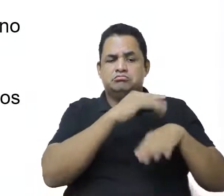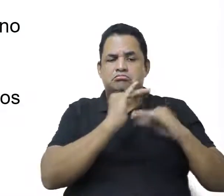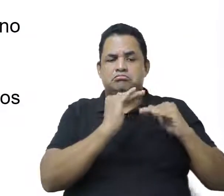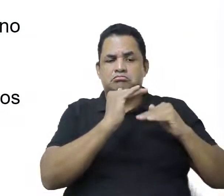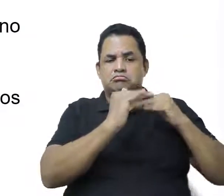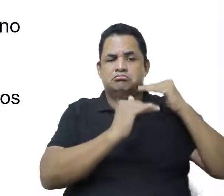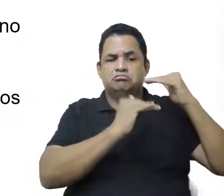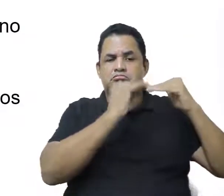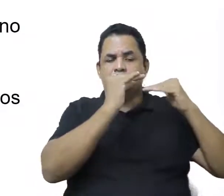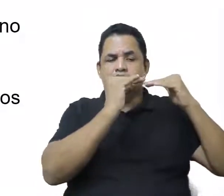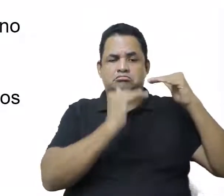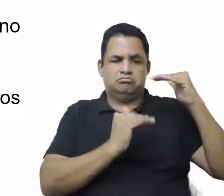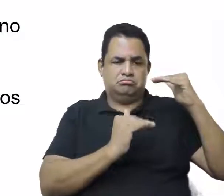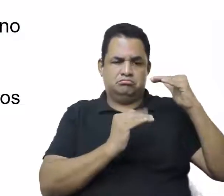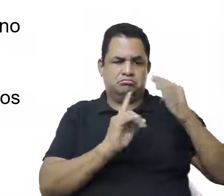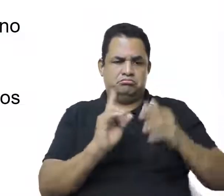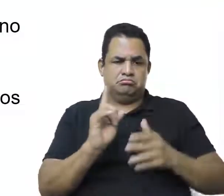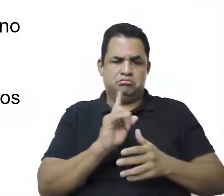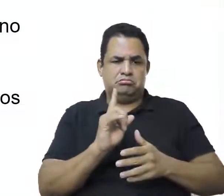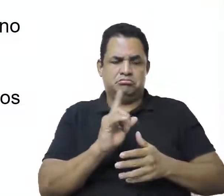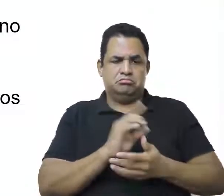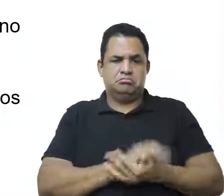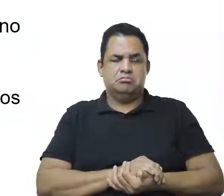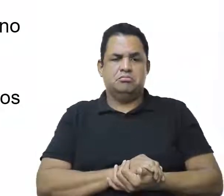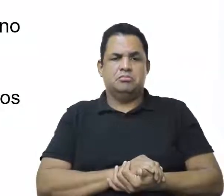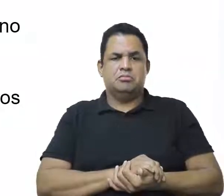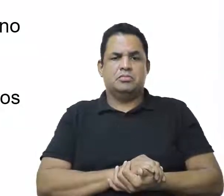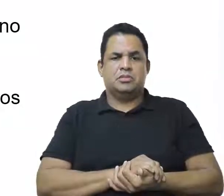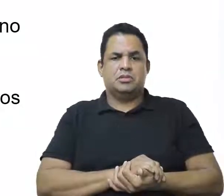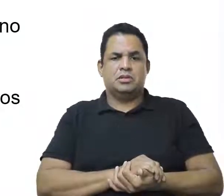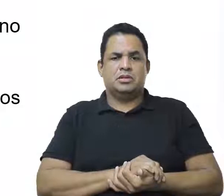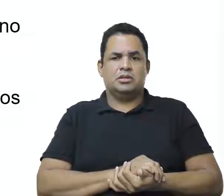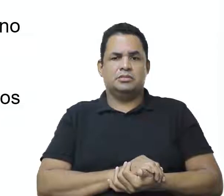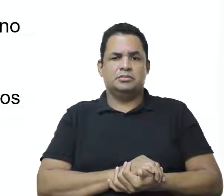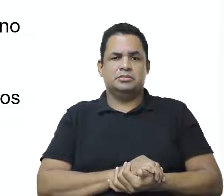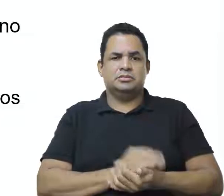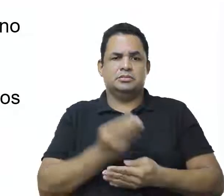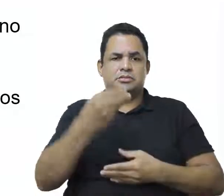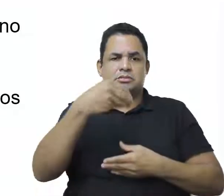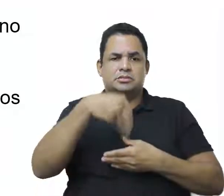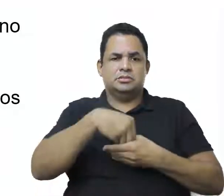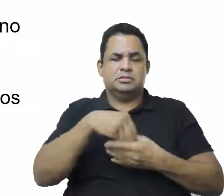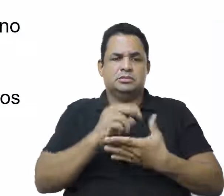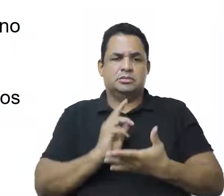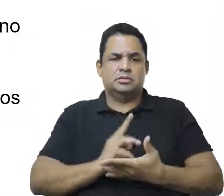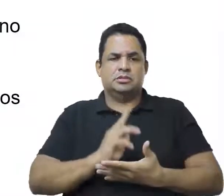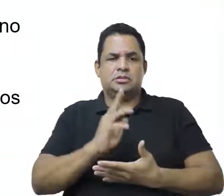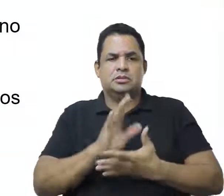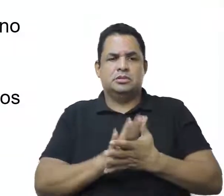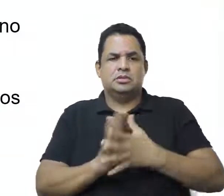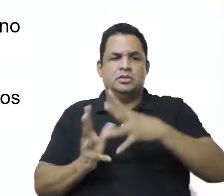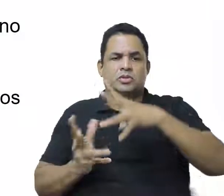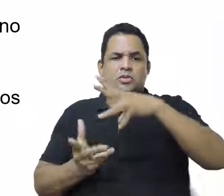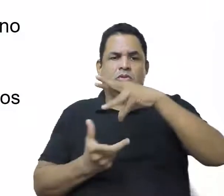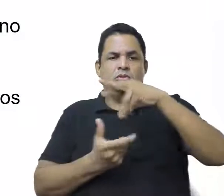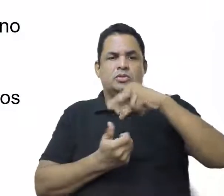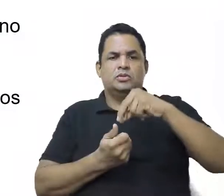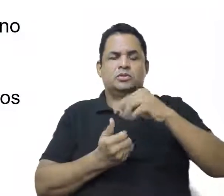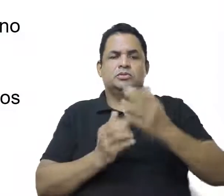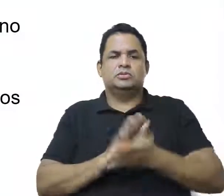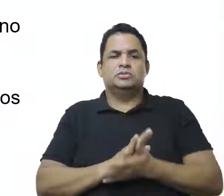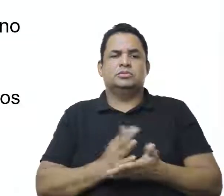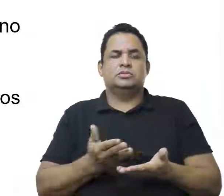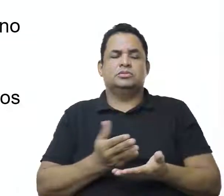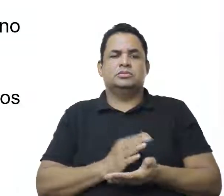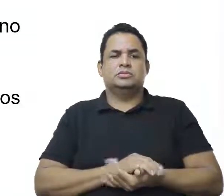subdesenvolvido, né? A gente não é um país desenvolvido. Acabou que, dentro desse processo de globalização, a melhoria, a qualidade